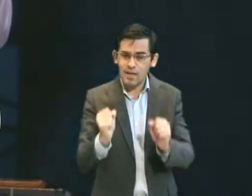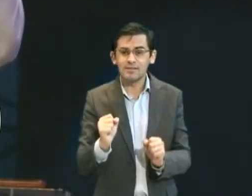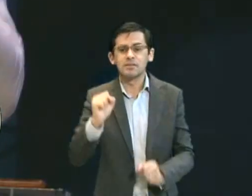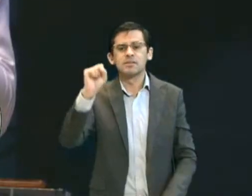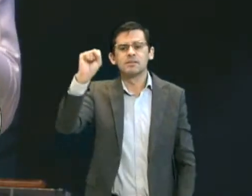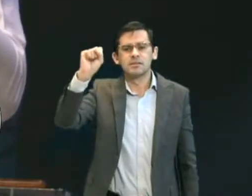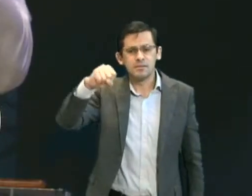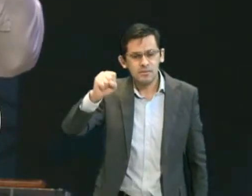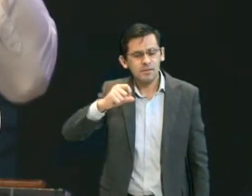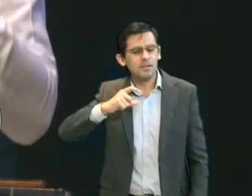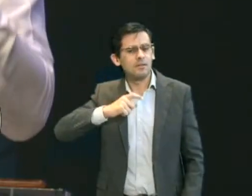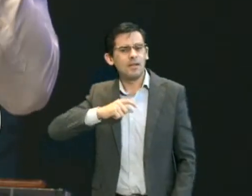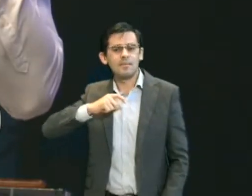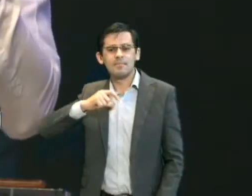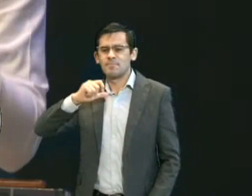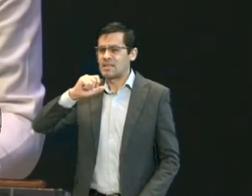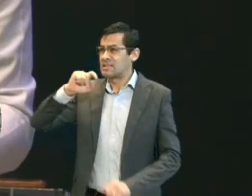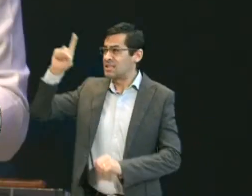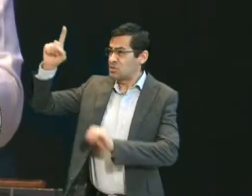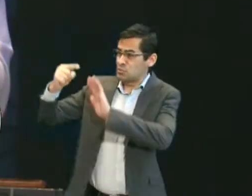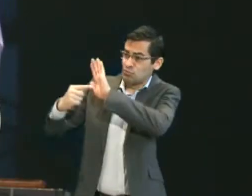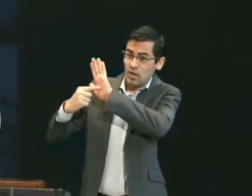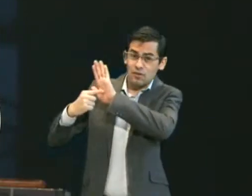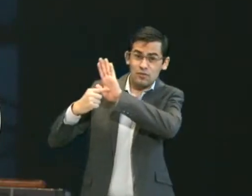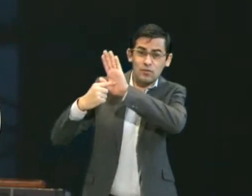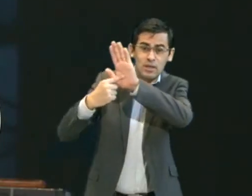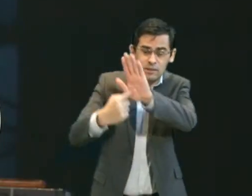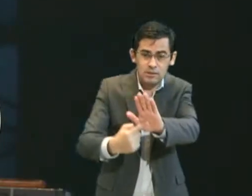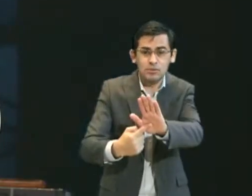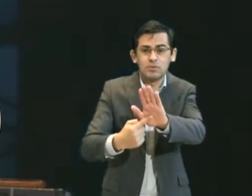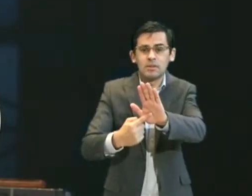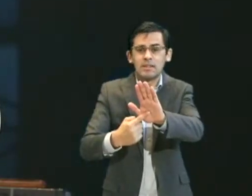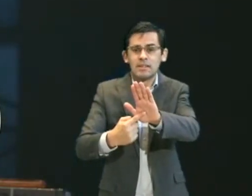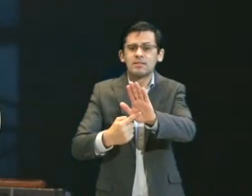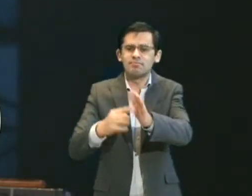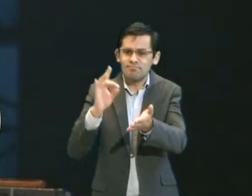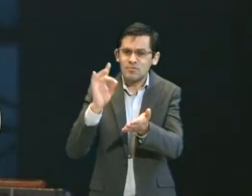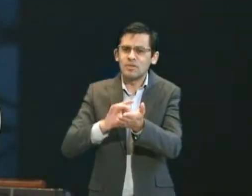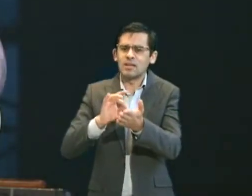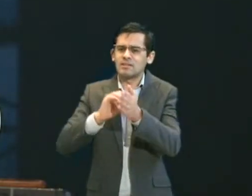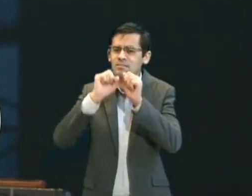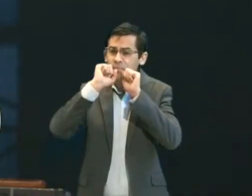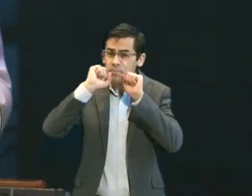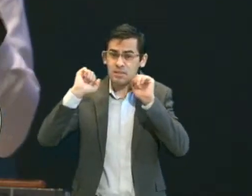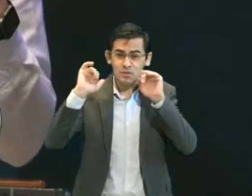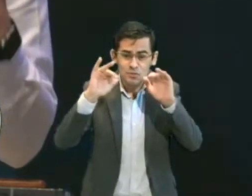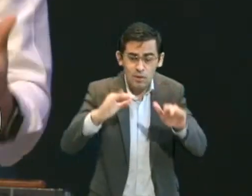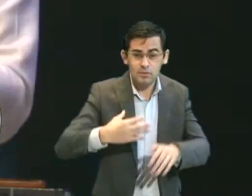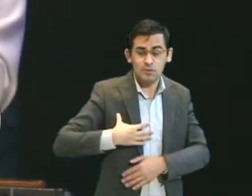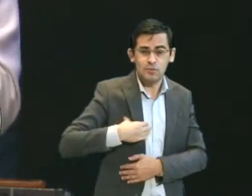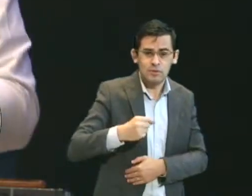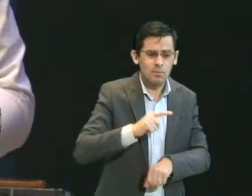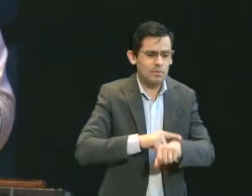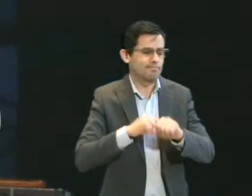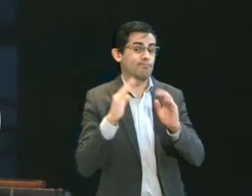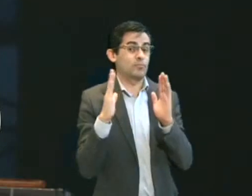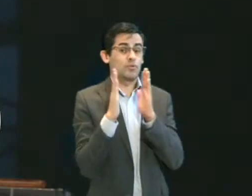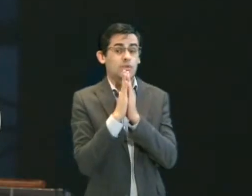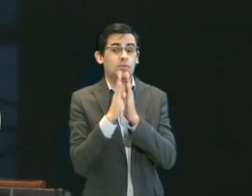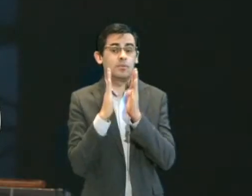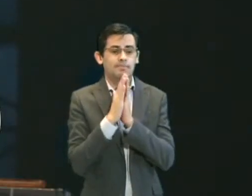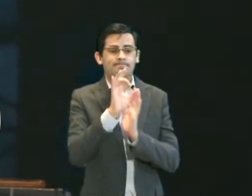ver palavras reveladas de Deus e liberá-las sobre os seus filhos, enquanto você ora por